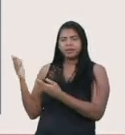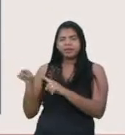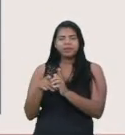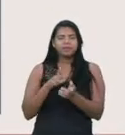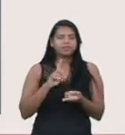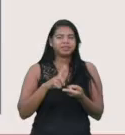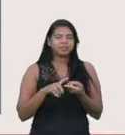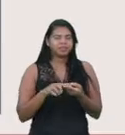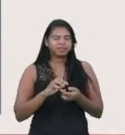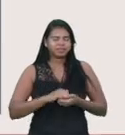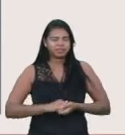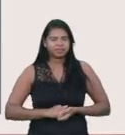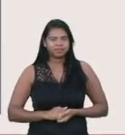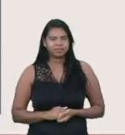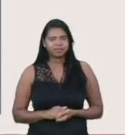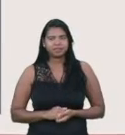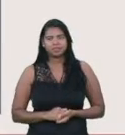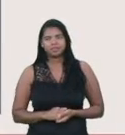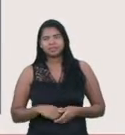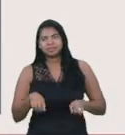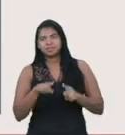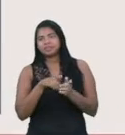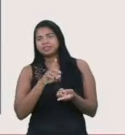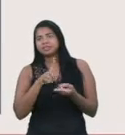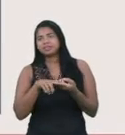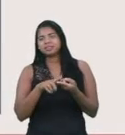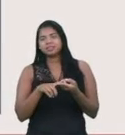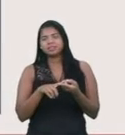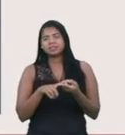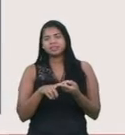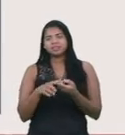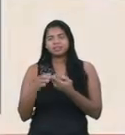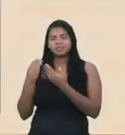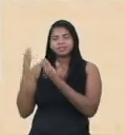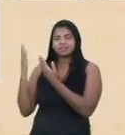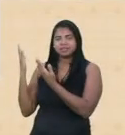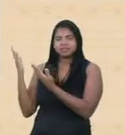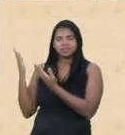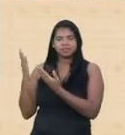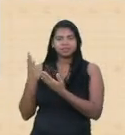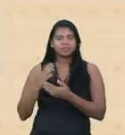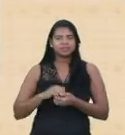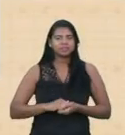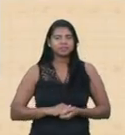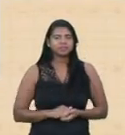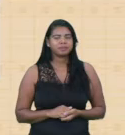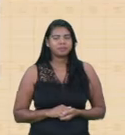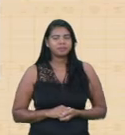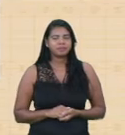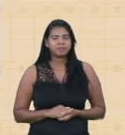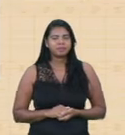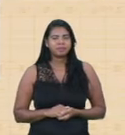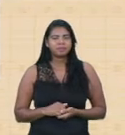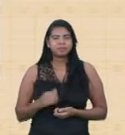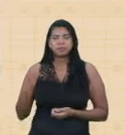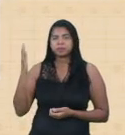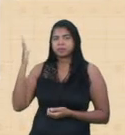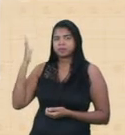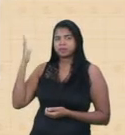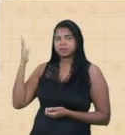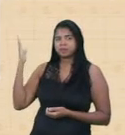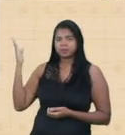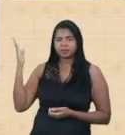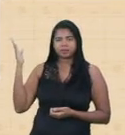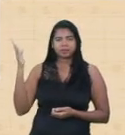linha, próximo à linha do Equador, numa região central do globo terrestre, de maneira que esse campo magnético, ele não